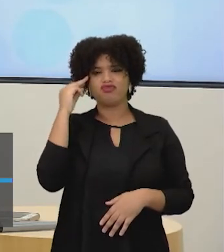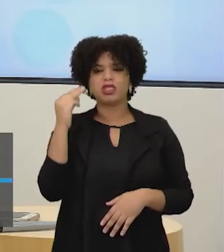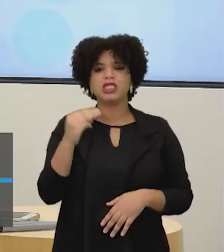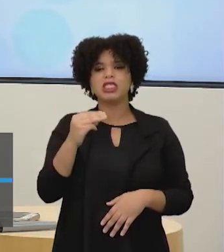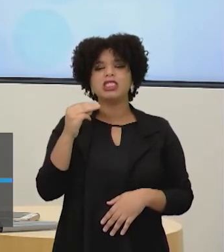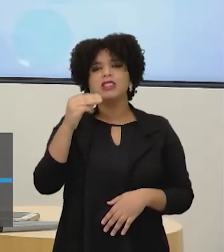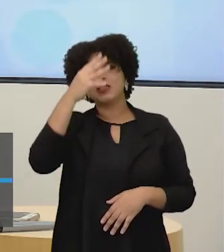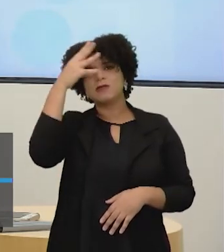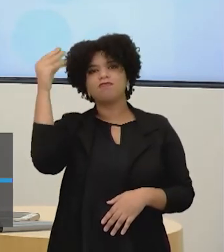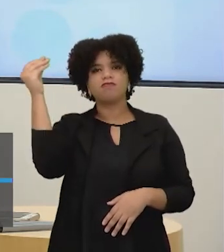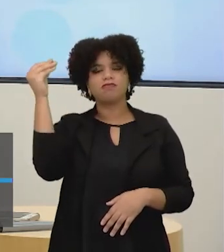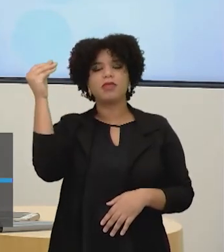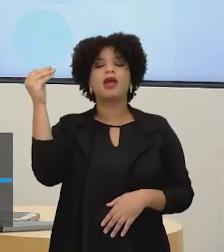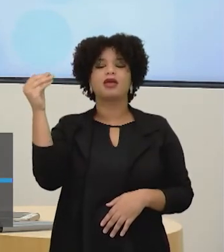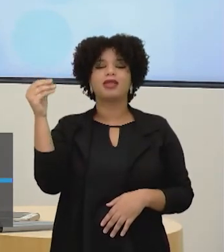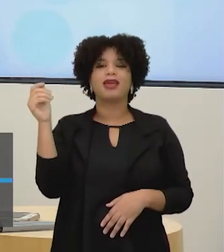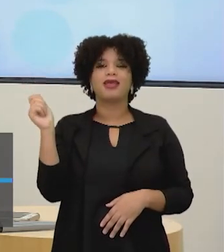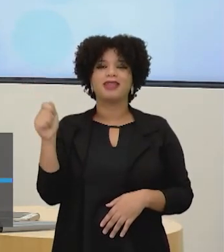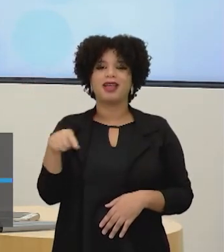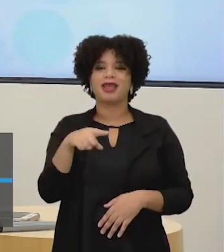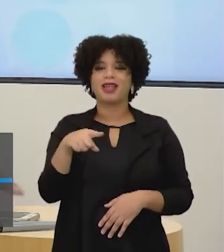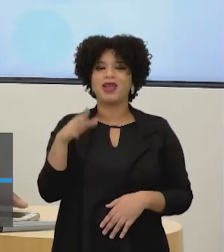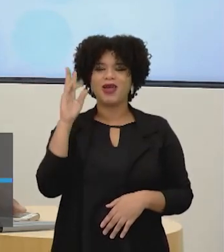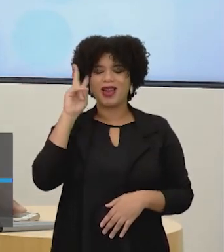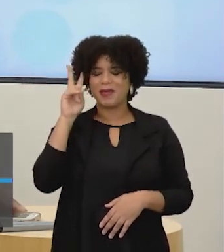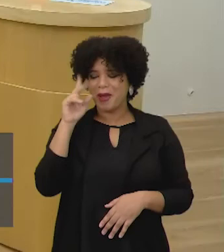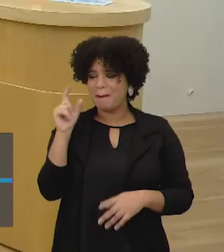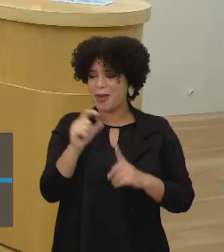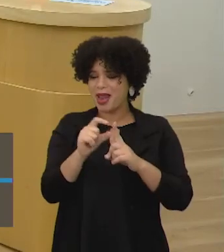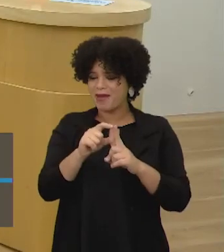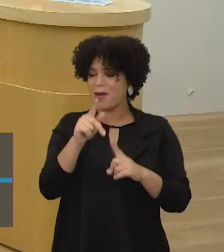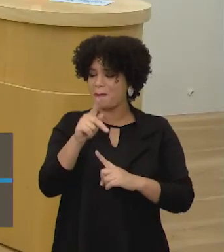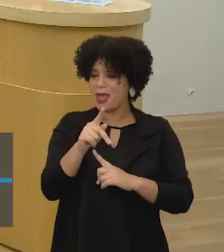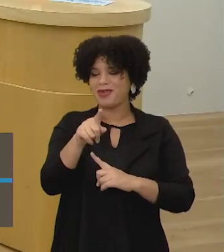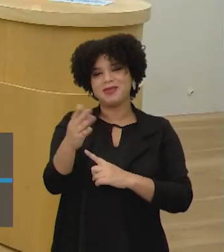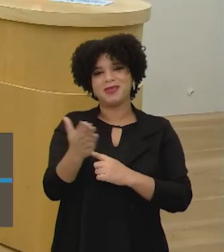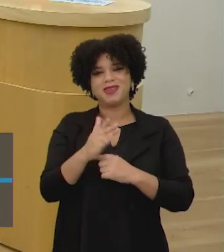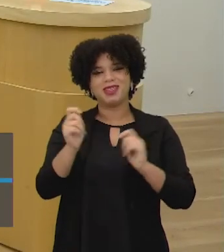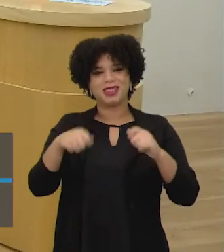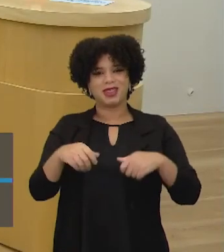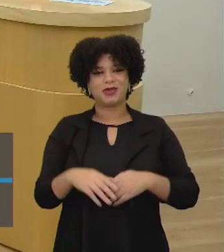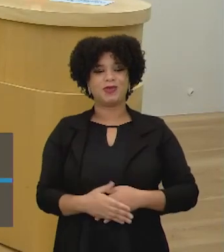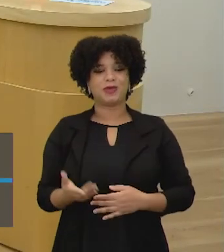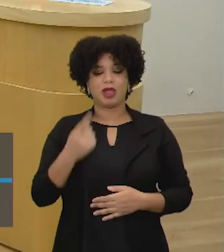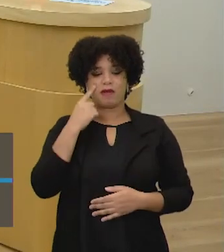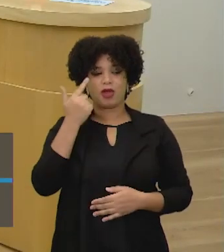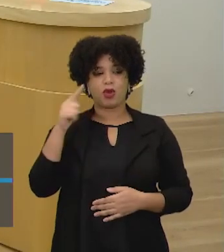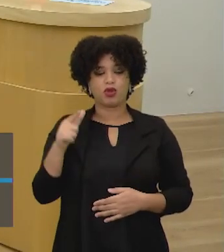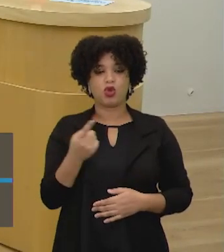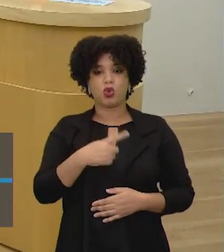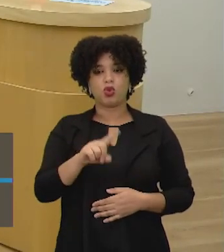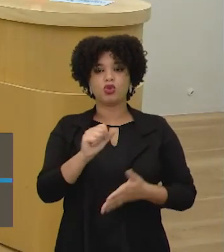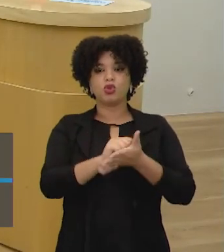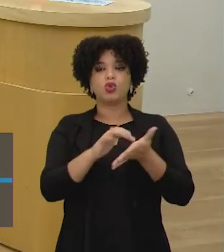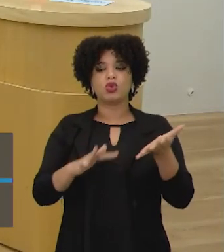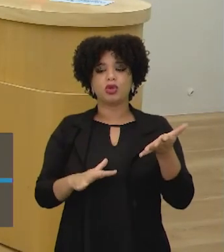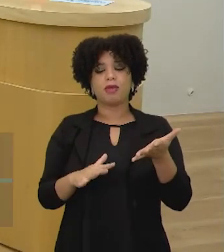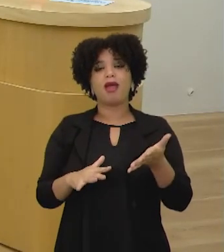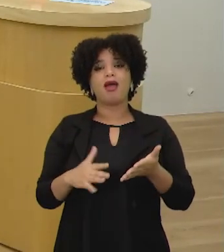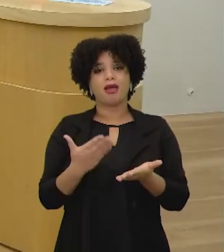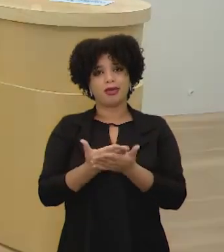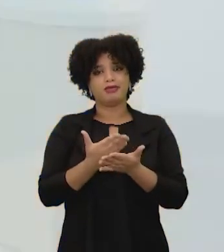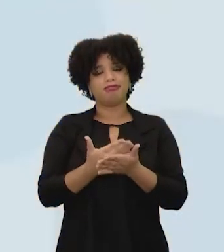ainda. Então a memória falha. Eu lembrava que era uma palavra com P, mas não lembrava o que era. Vamos então ver agora que a nossa última atividade, está terminando a